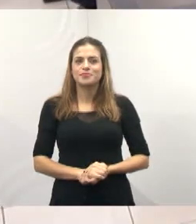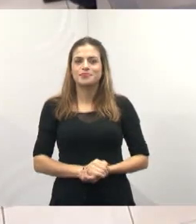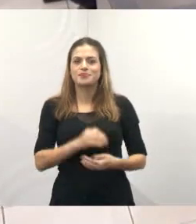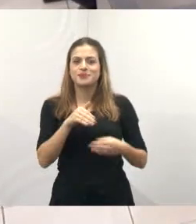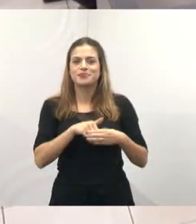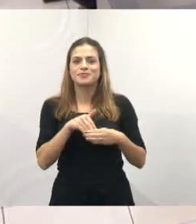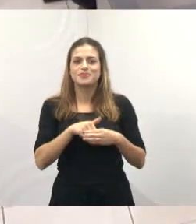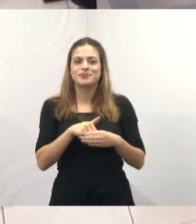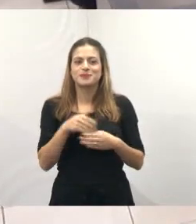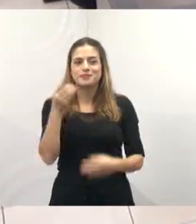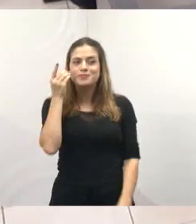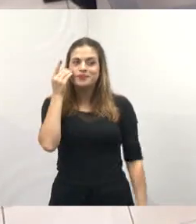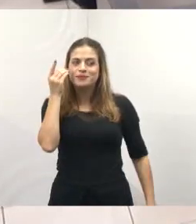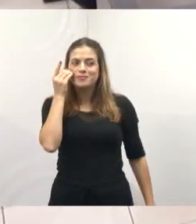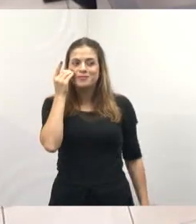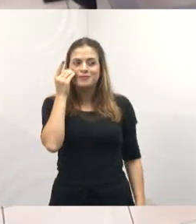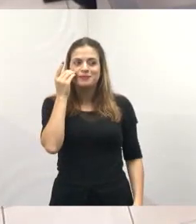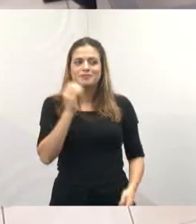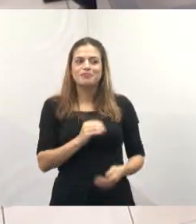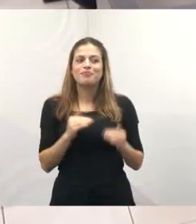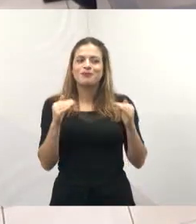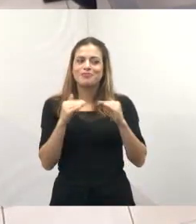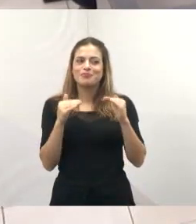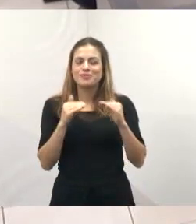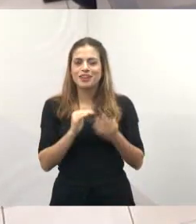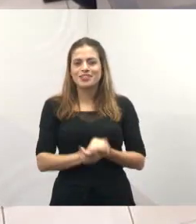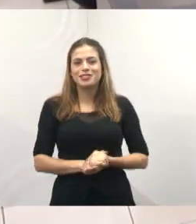Como vota o vereador Dude? Favorável.